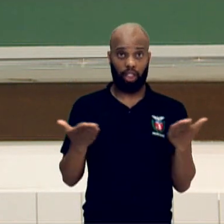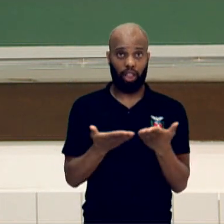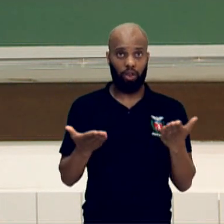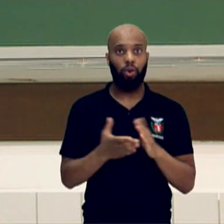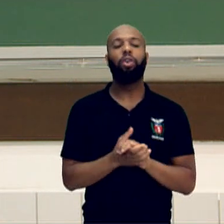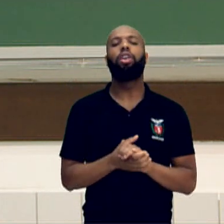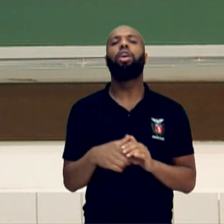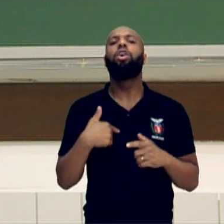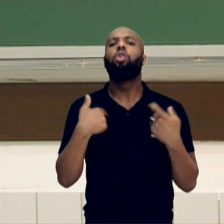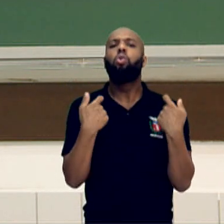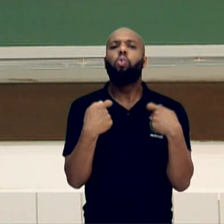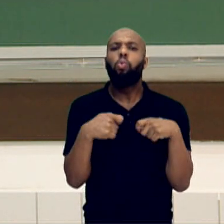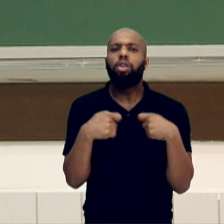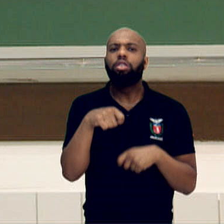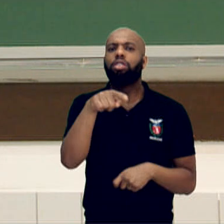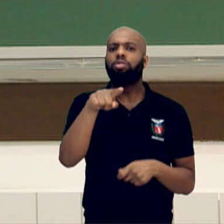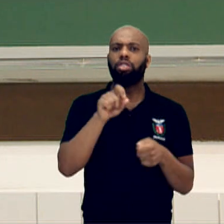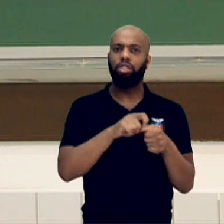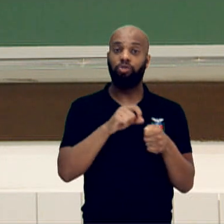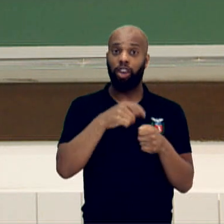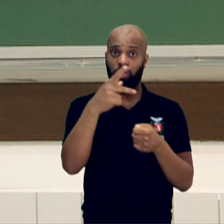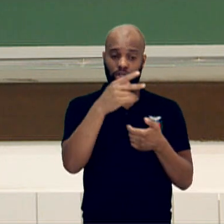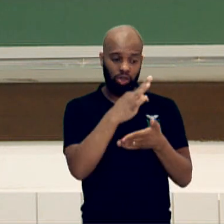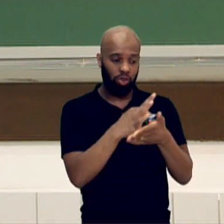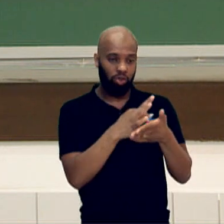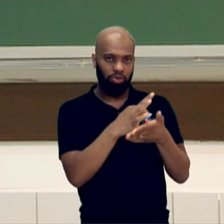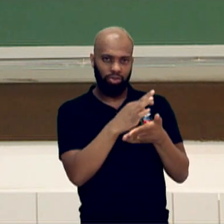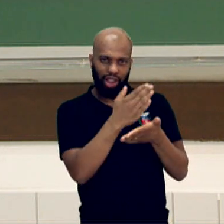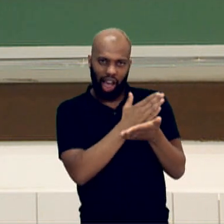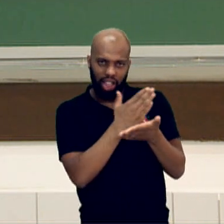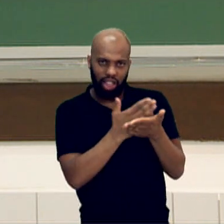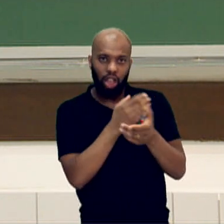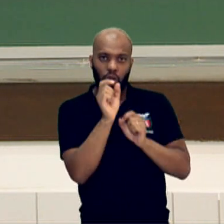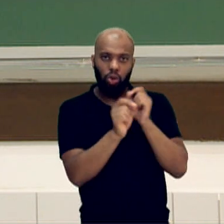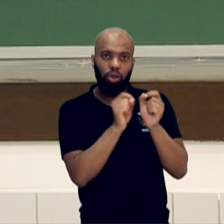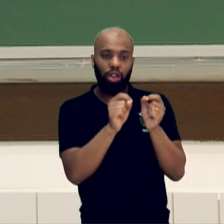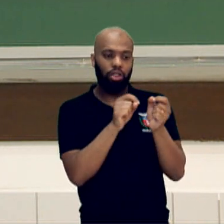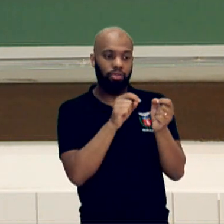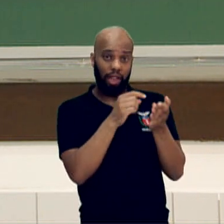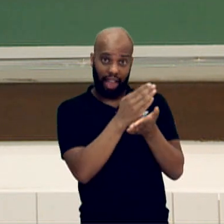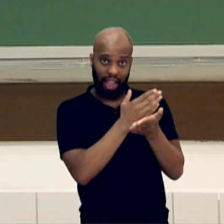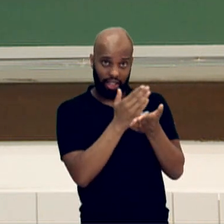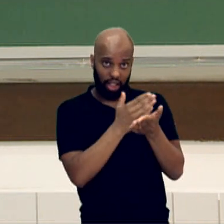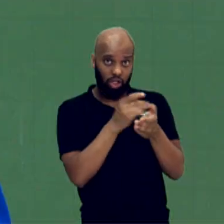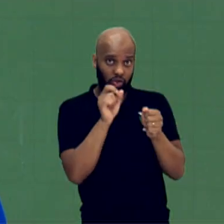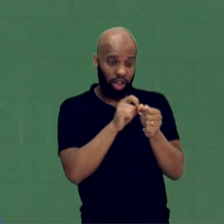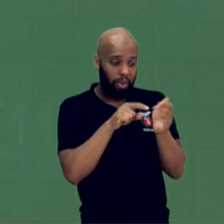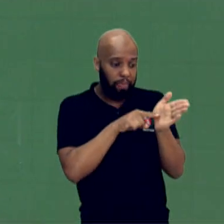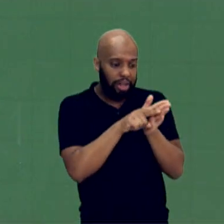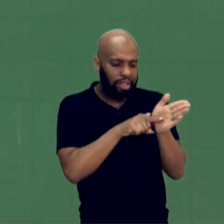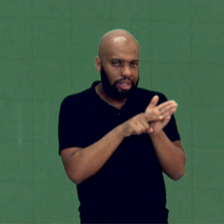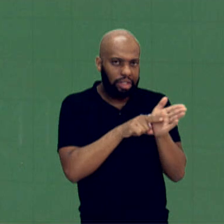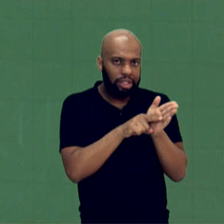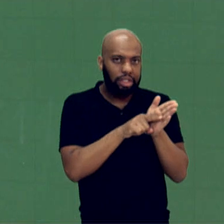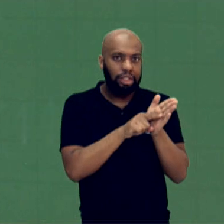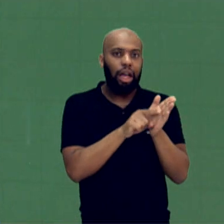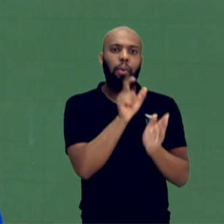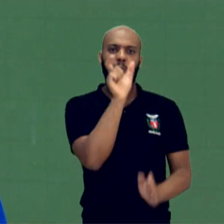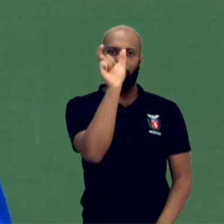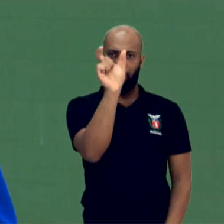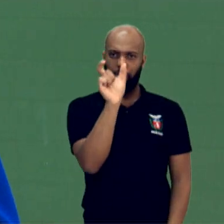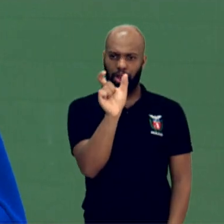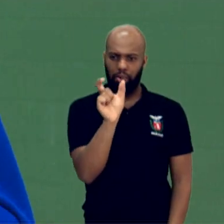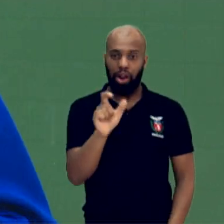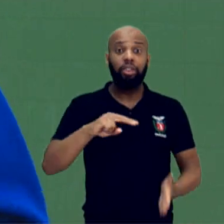Agora, eu preciso que vocês façam no caderno de vocês uma pesquisa. Por que essa pesquisa de procurar o significado das